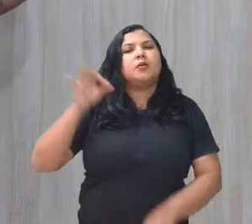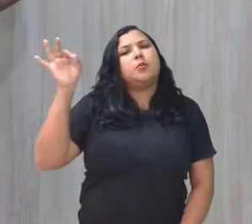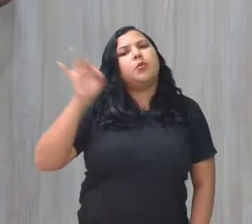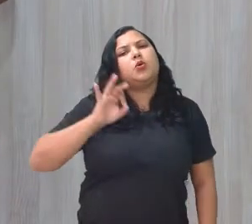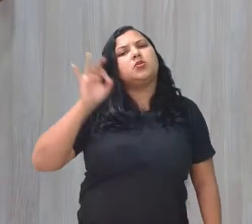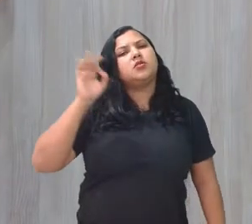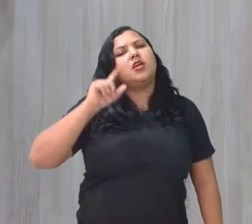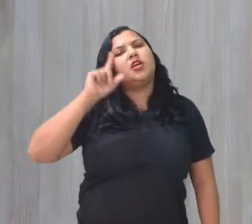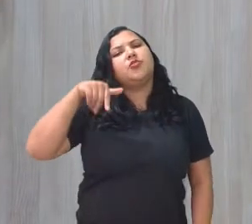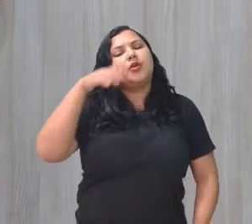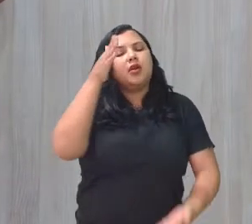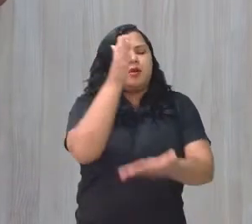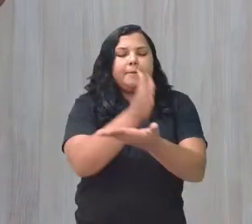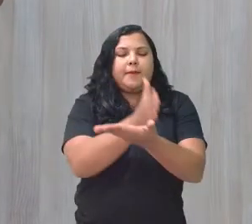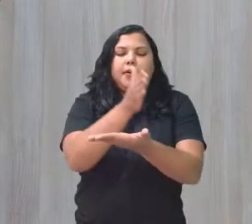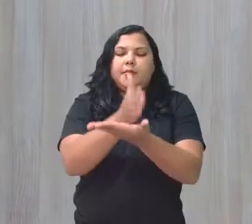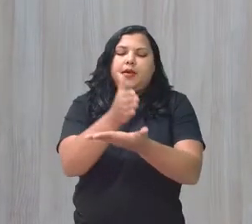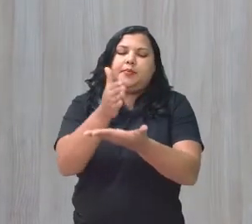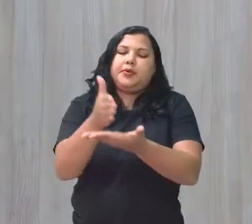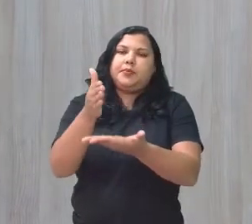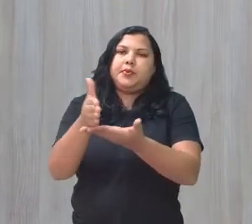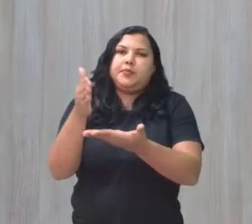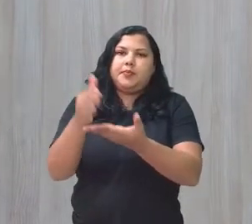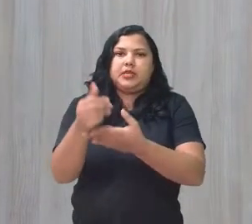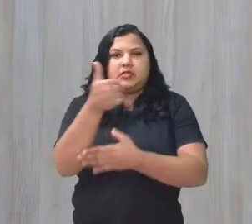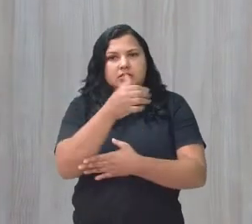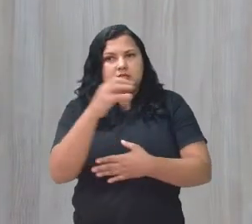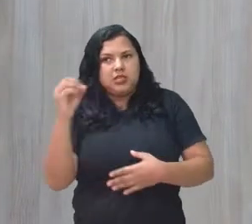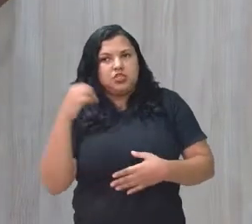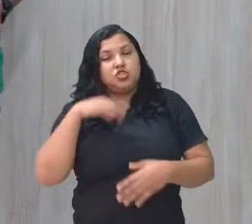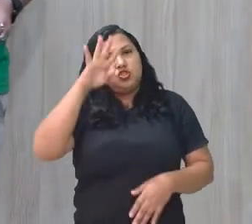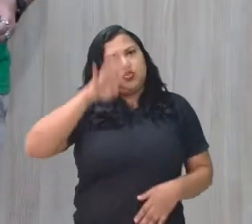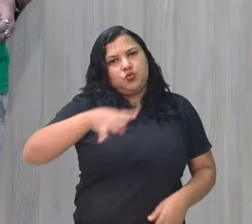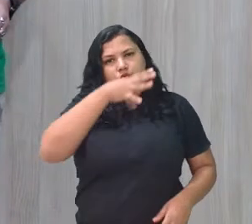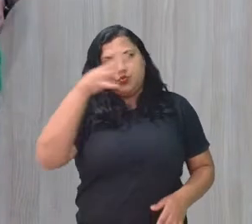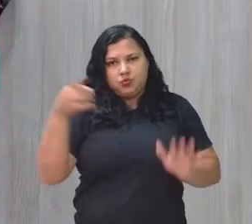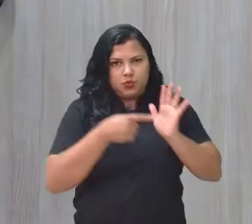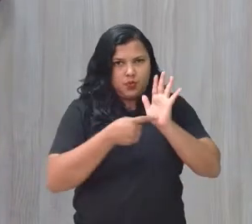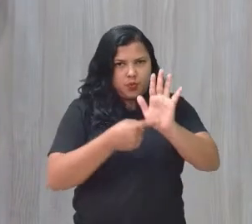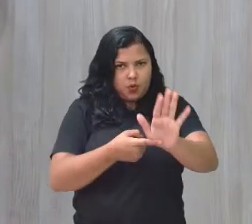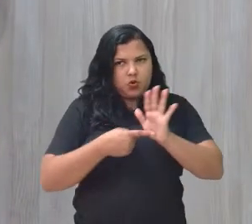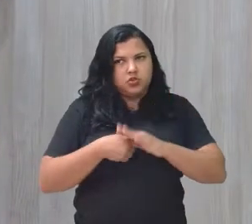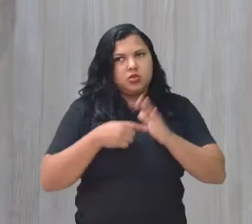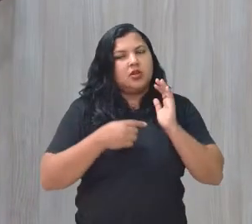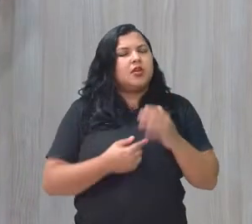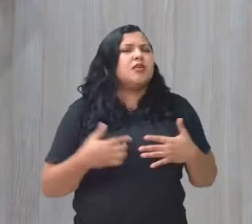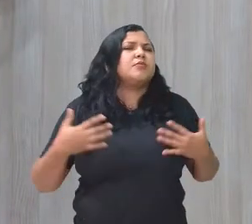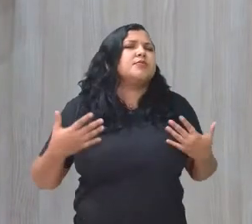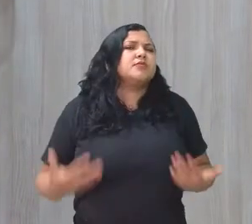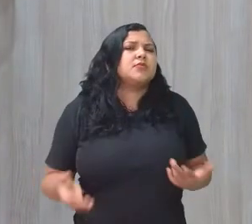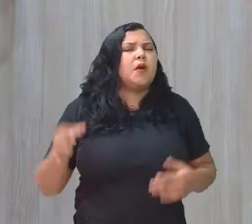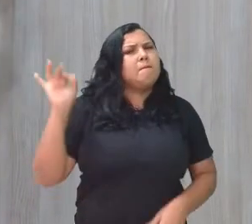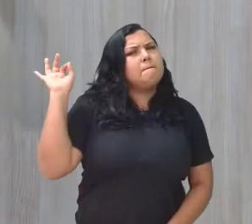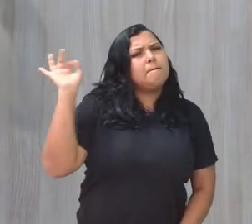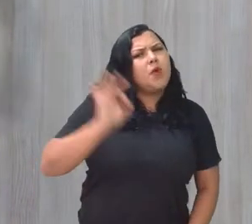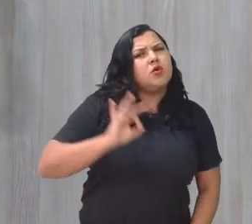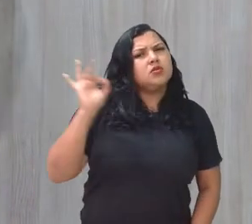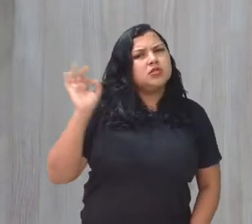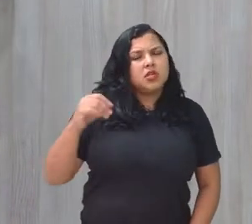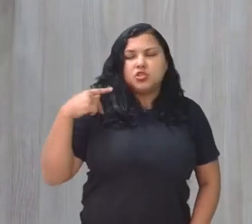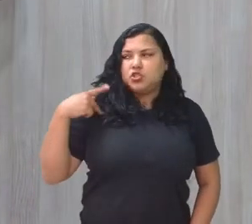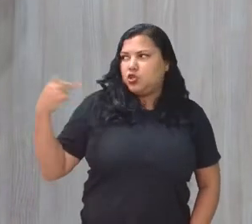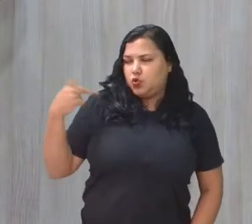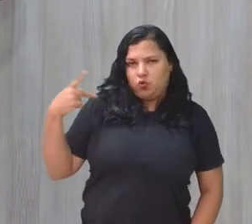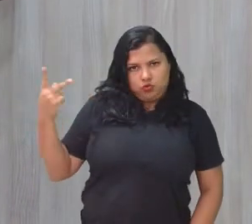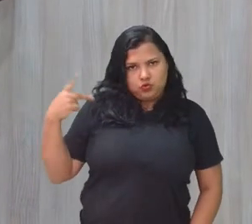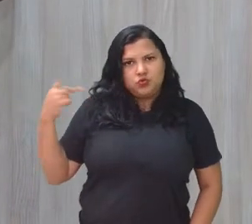porcentagens são partes de 100 e a gente traz essa malha quadriculada e destaca como porcentagem, e que eu e Carol tá